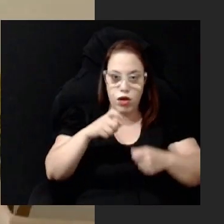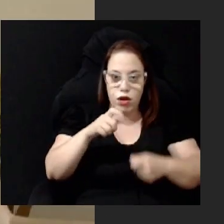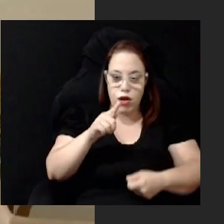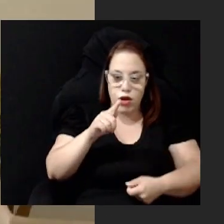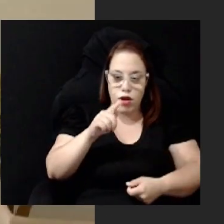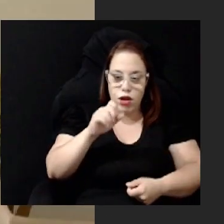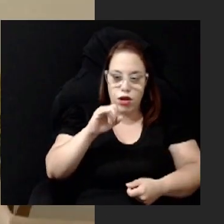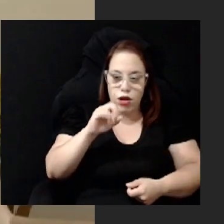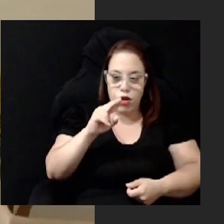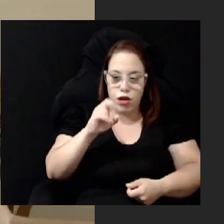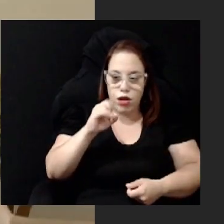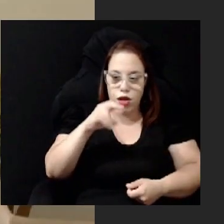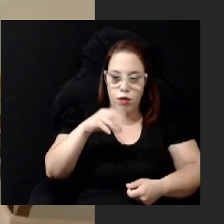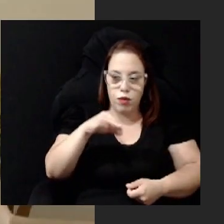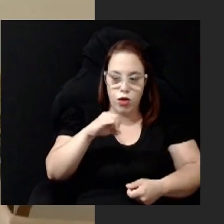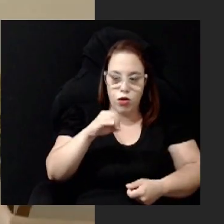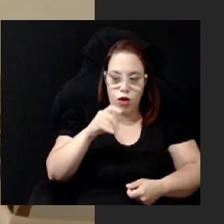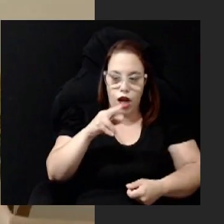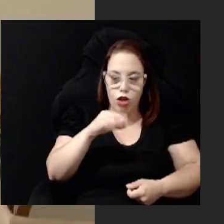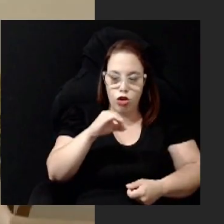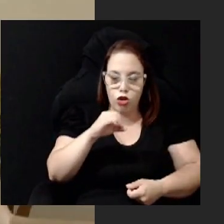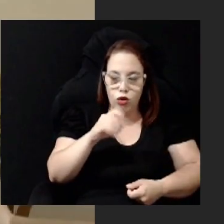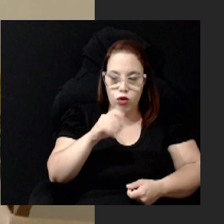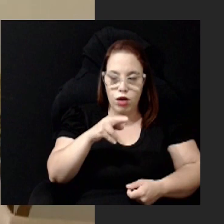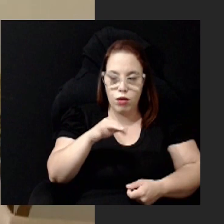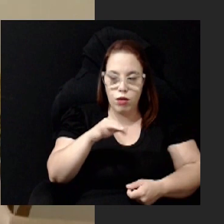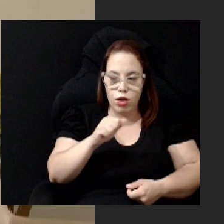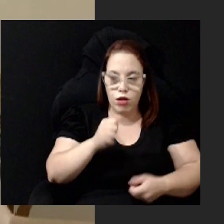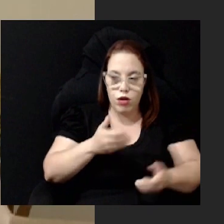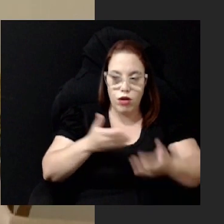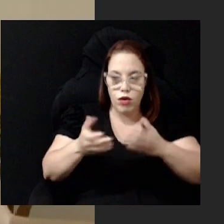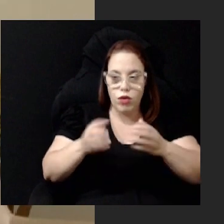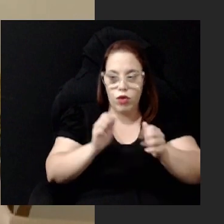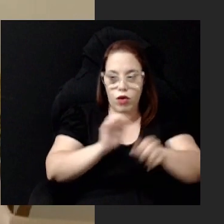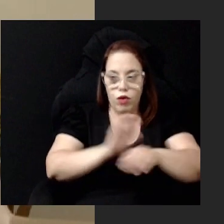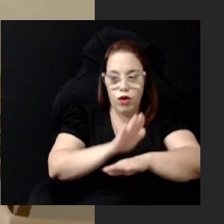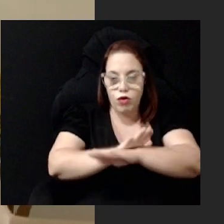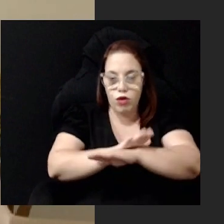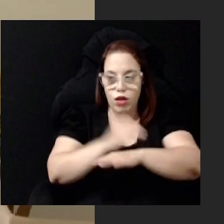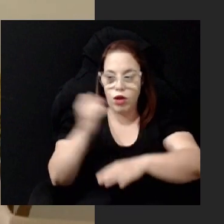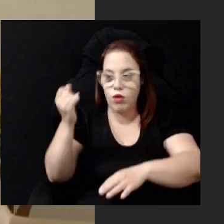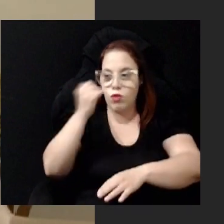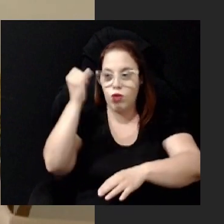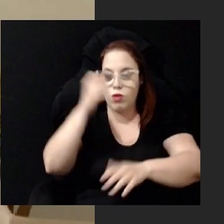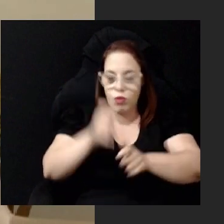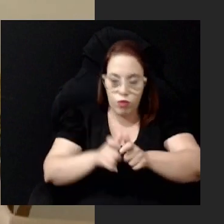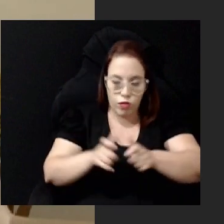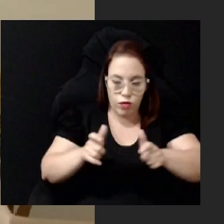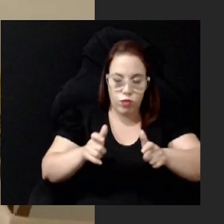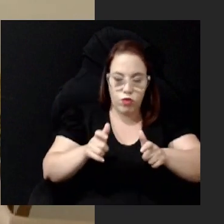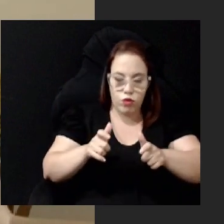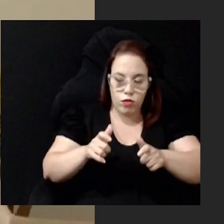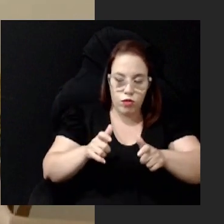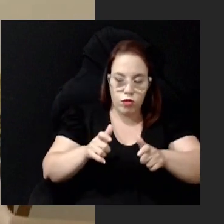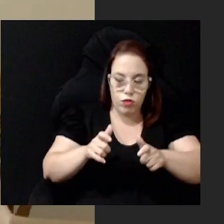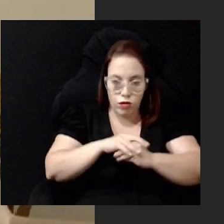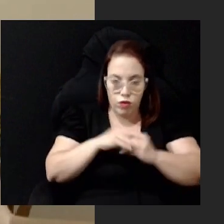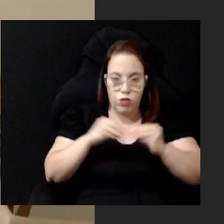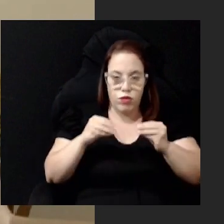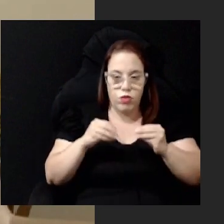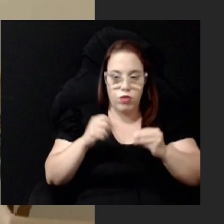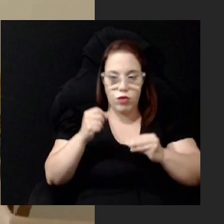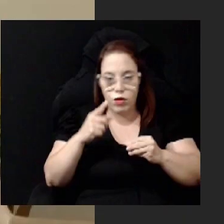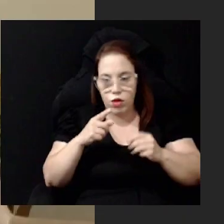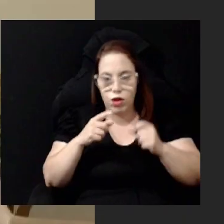A quimioterapia e a radioterapia vão ser coadjuvantes e importantes para aumentar a chance de